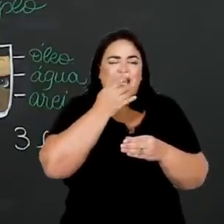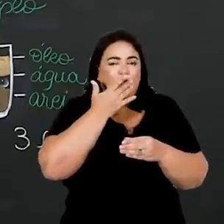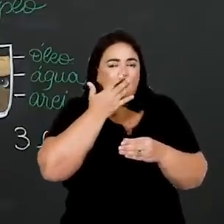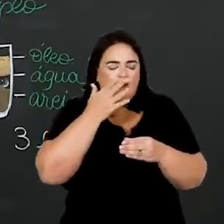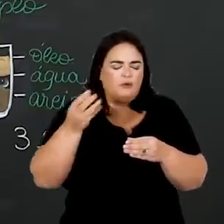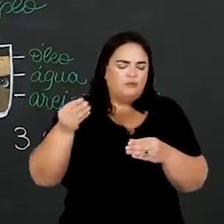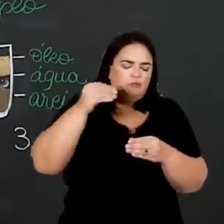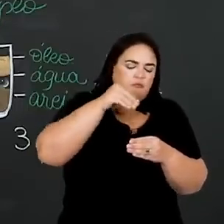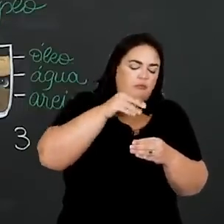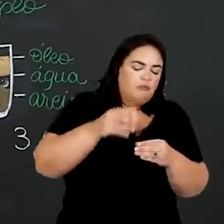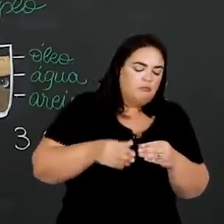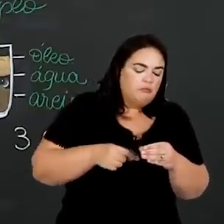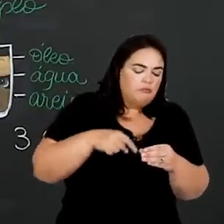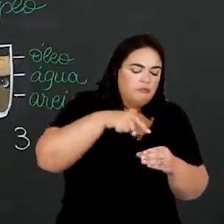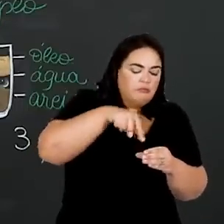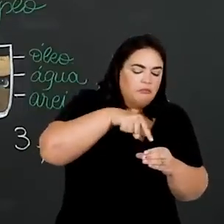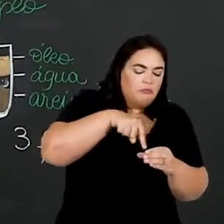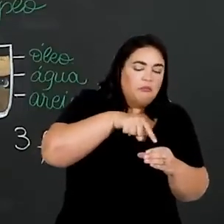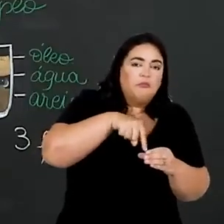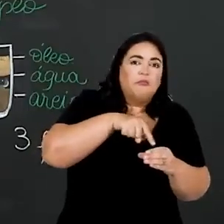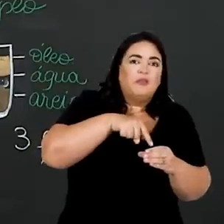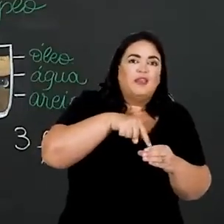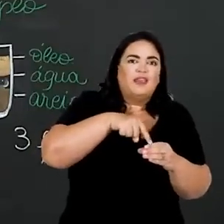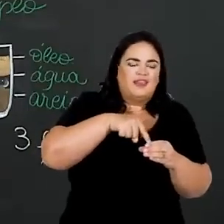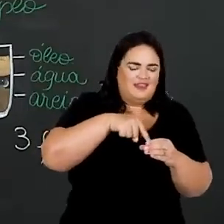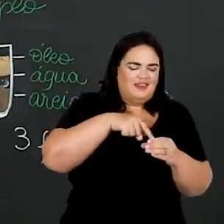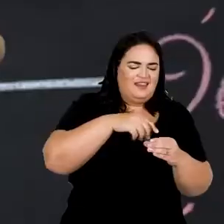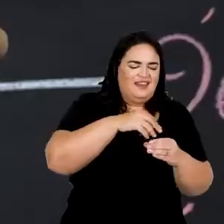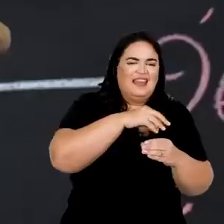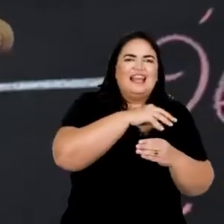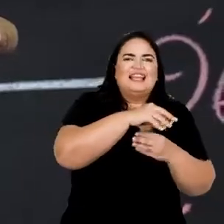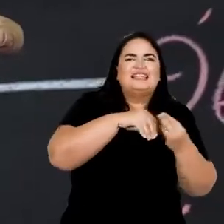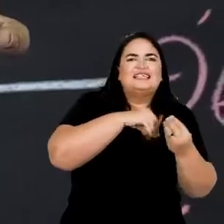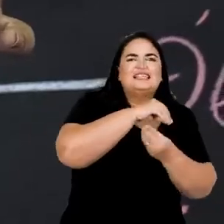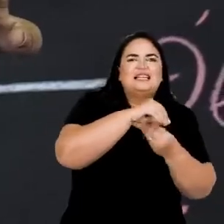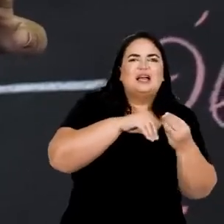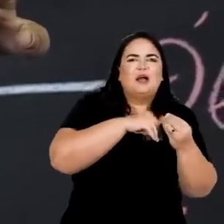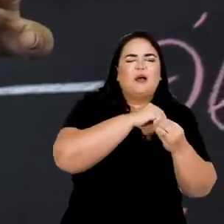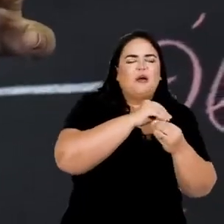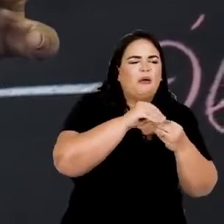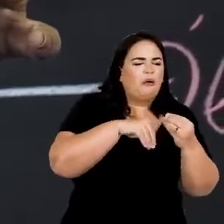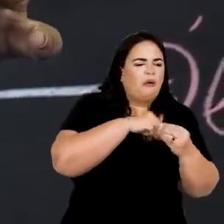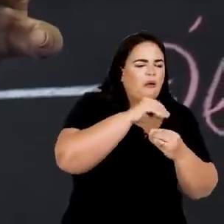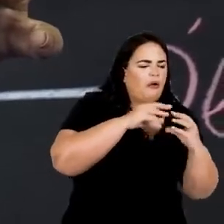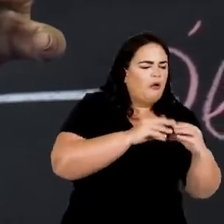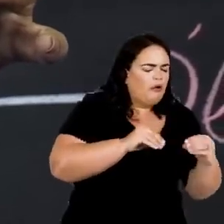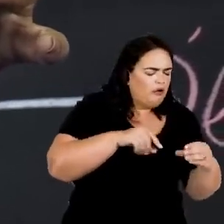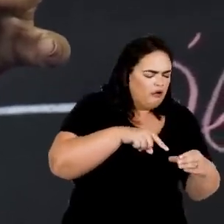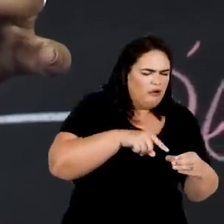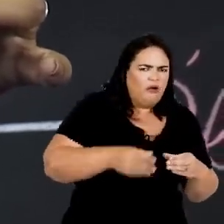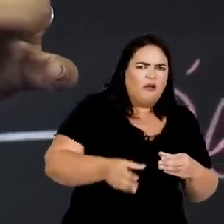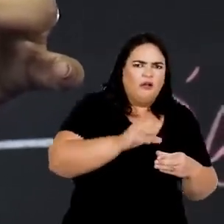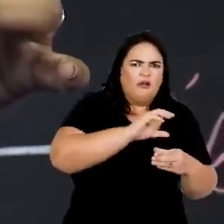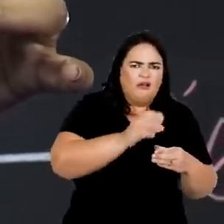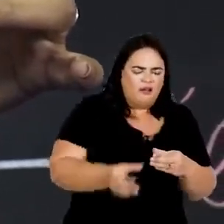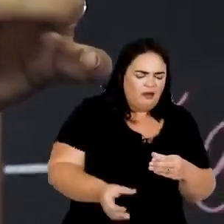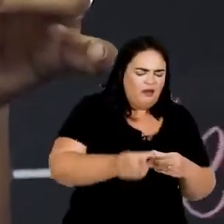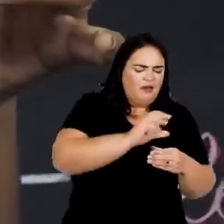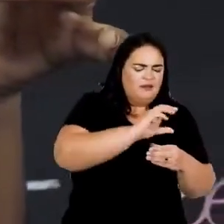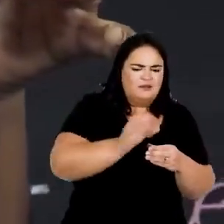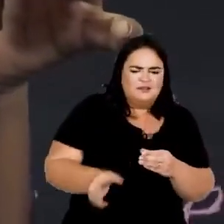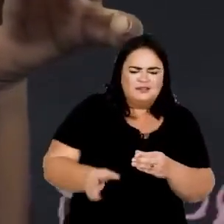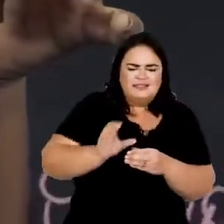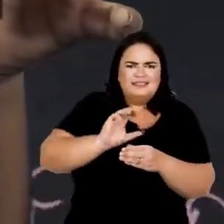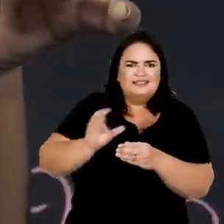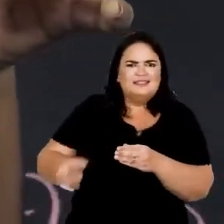uma tintazinha. Tenho aqui uma mistura homogênea. Vou jogar aqui. Vou jogando. Tá